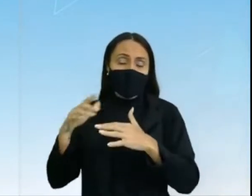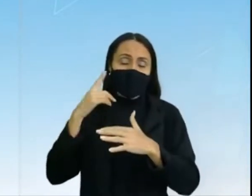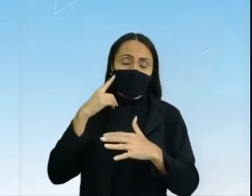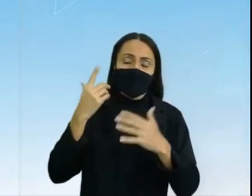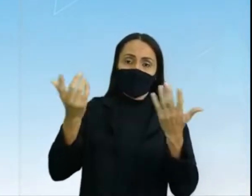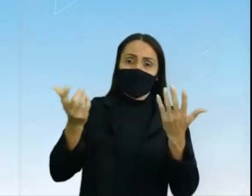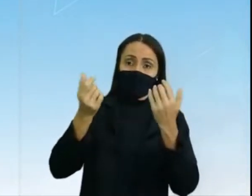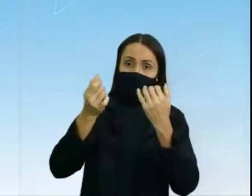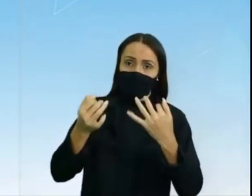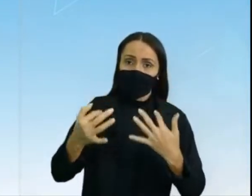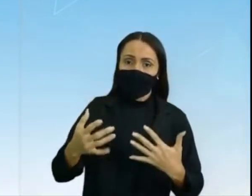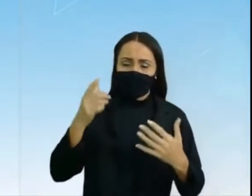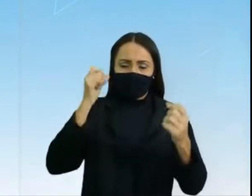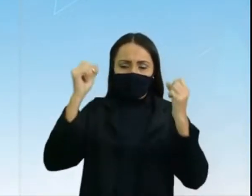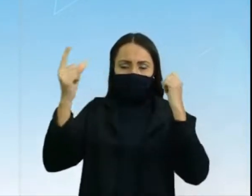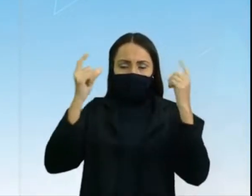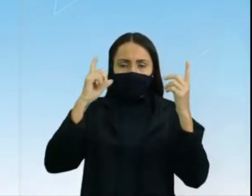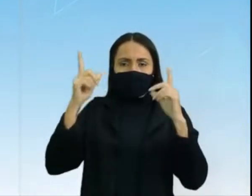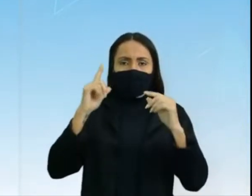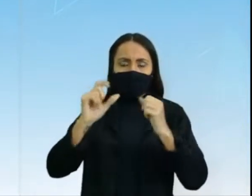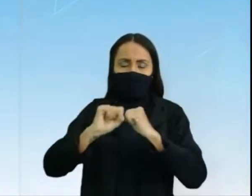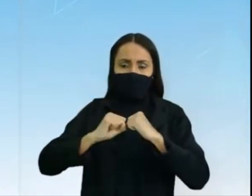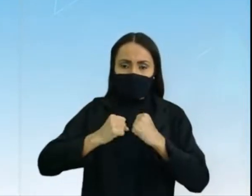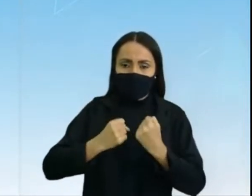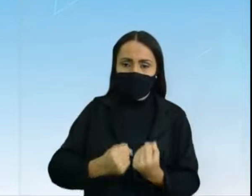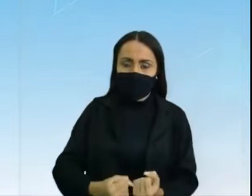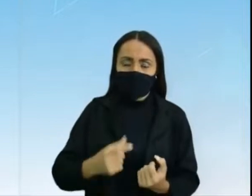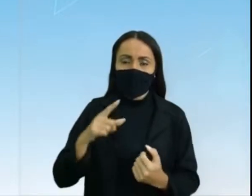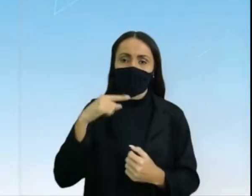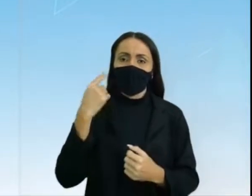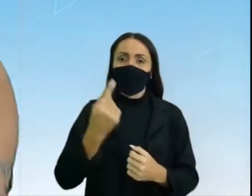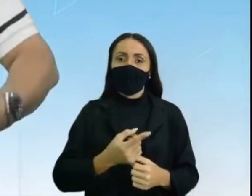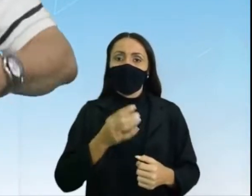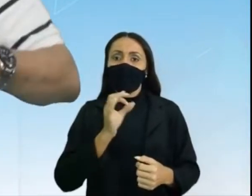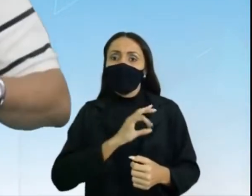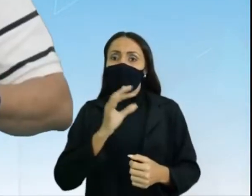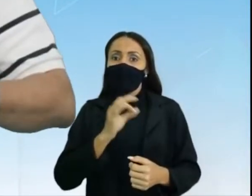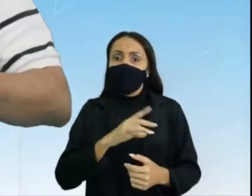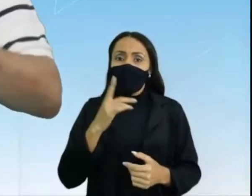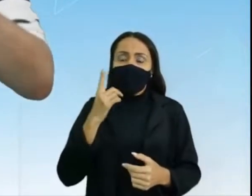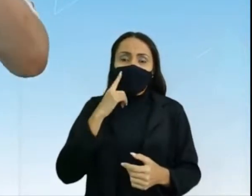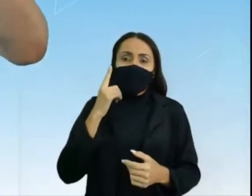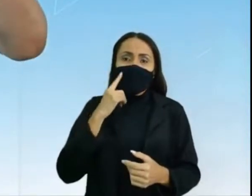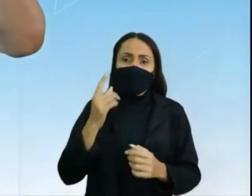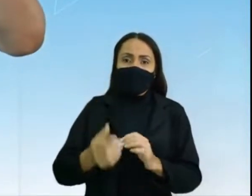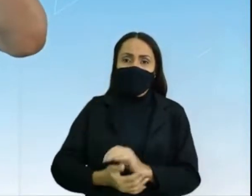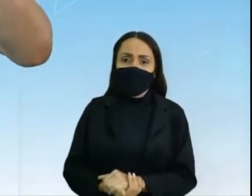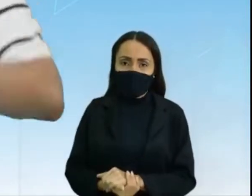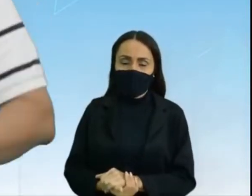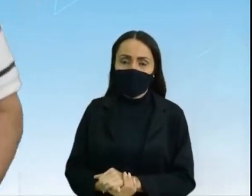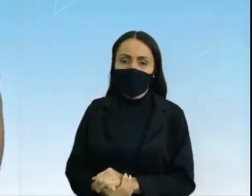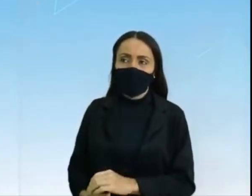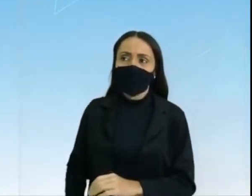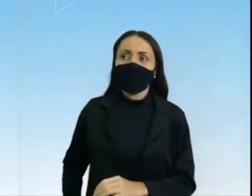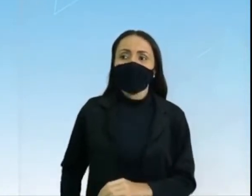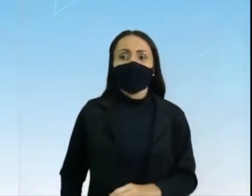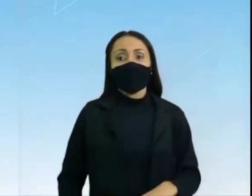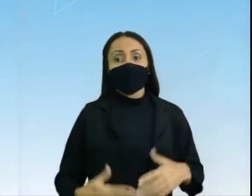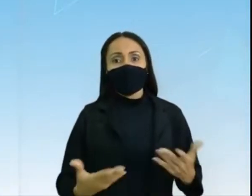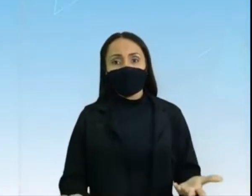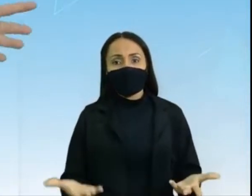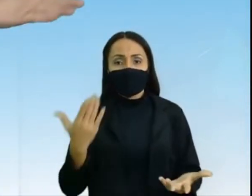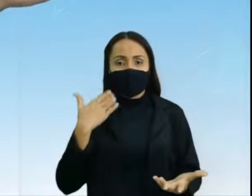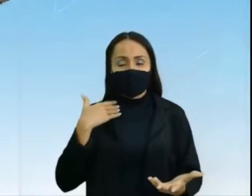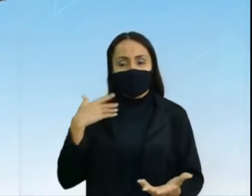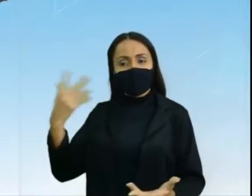traz a seguinte ideia: temos que enfrentar os nossos medos, enfrentar esse dragão interior. Então é isso aí.